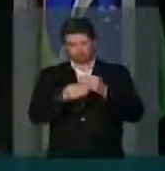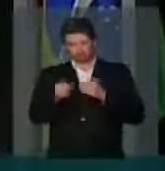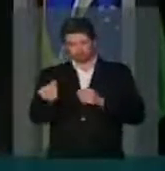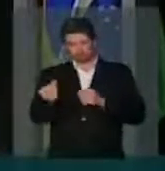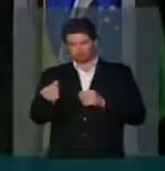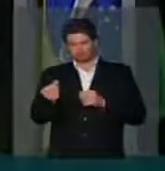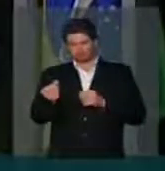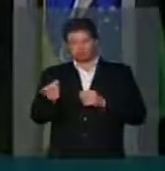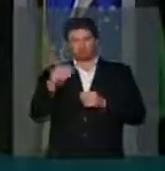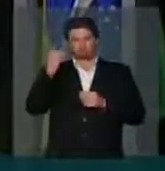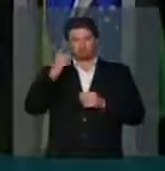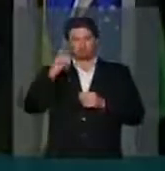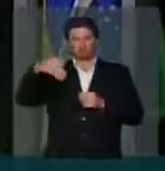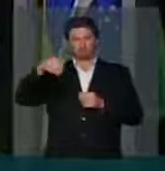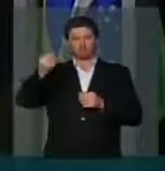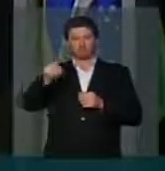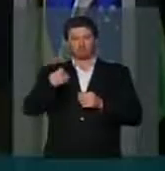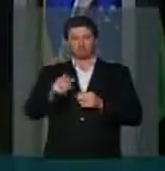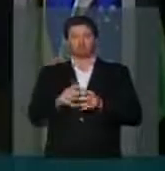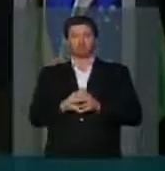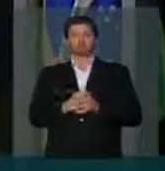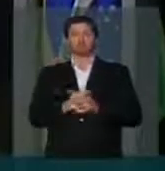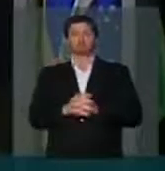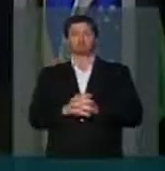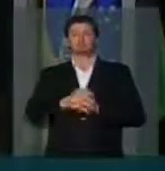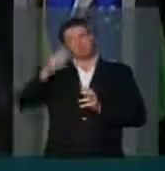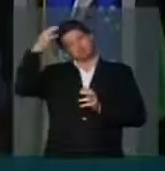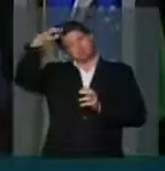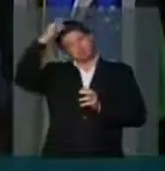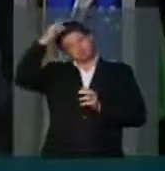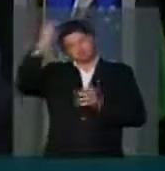ao deputado Max, pois não, do Espírito